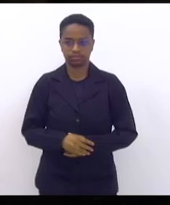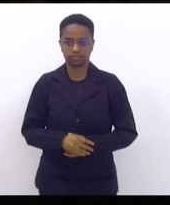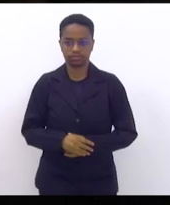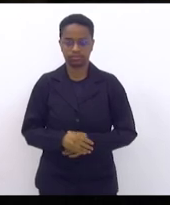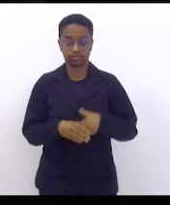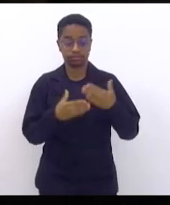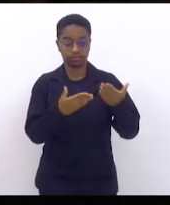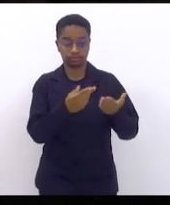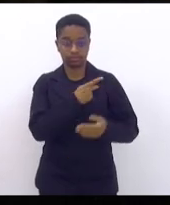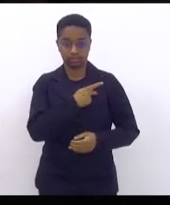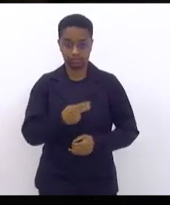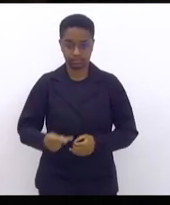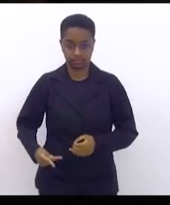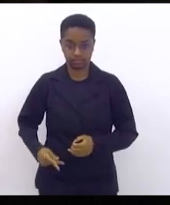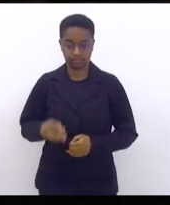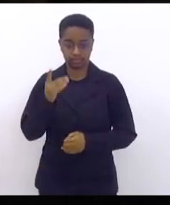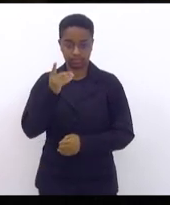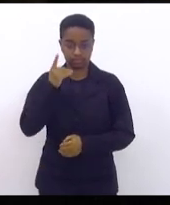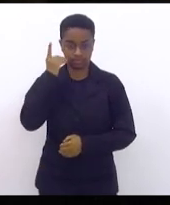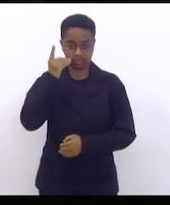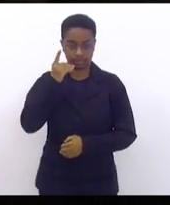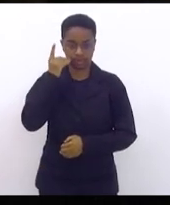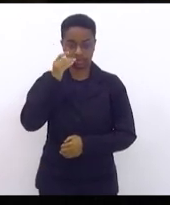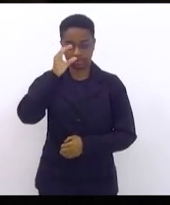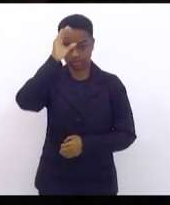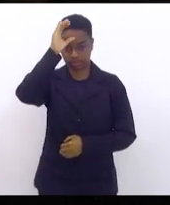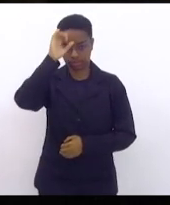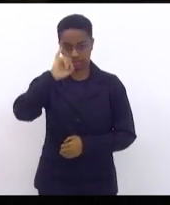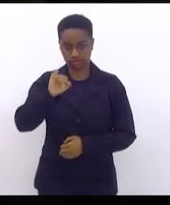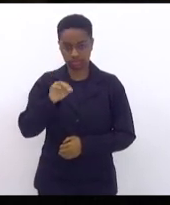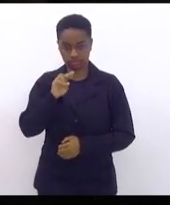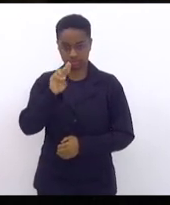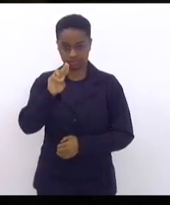Senhora presidente, deputada Tia Ju,